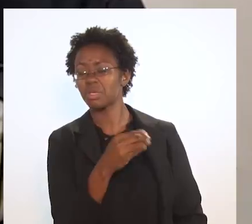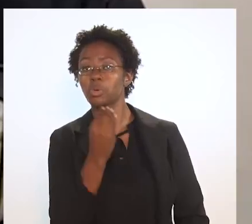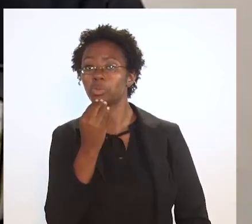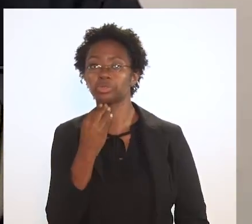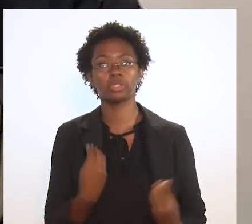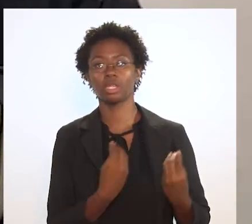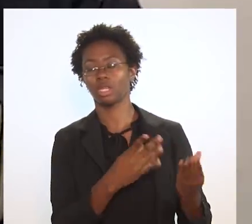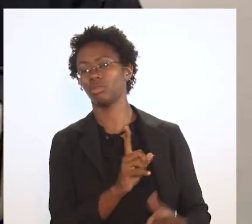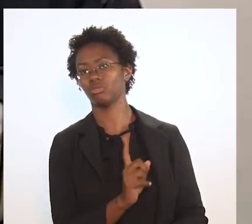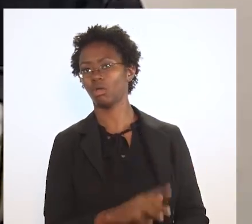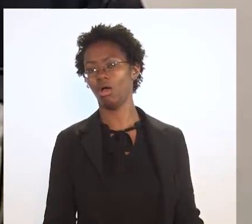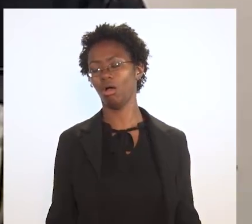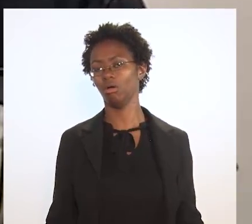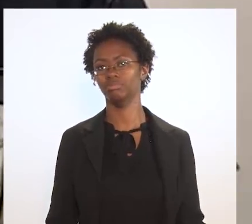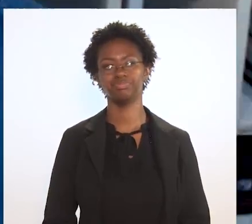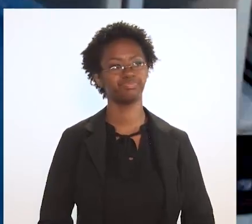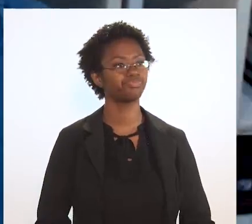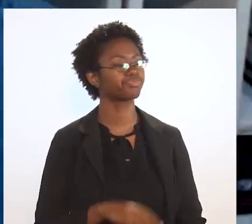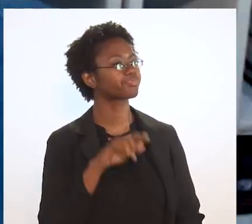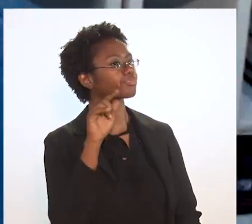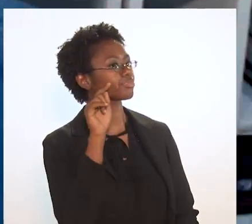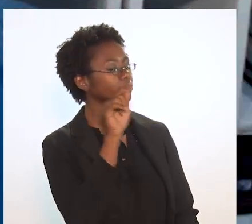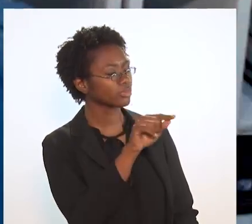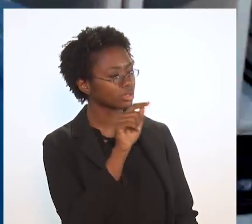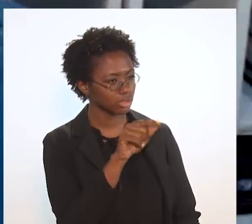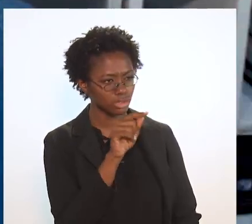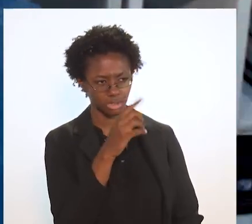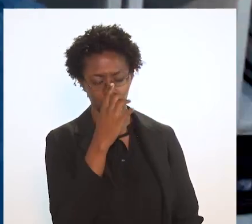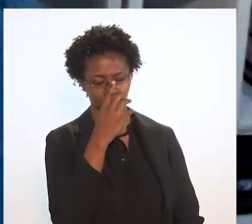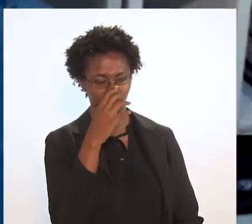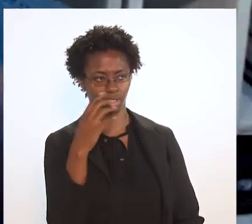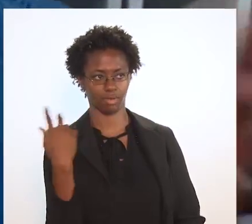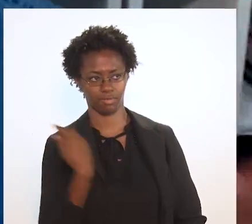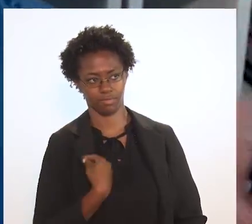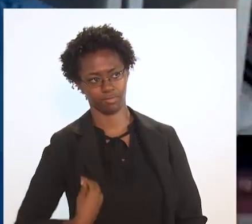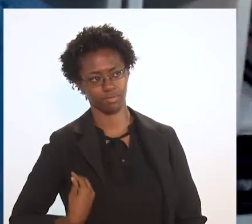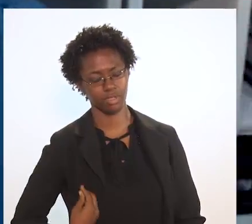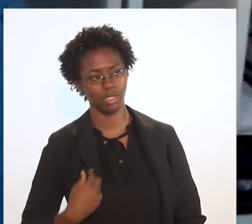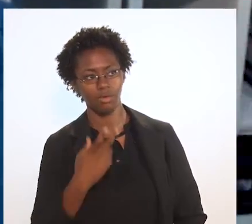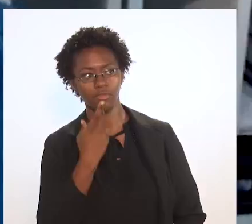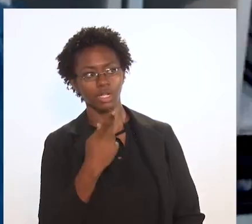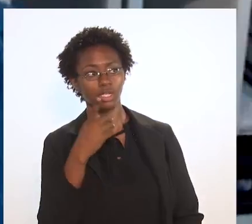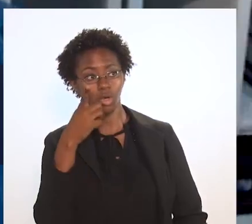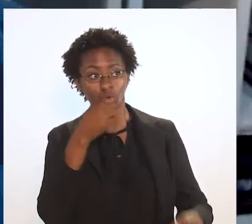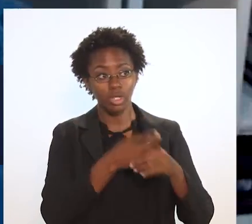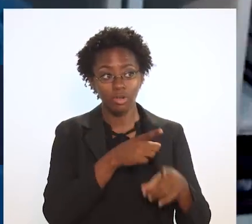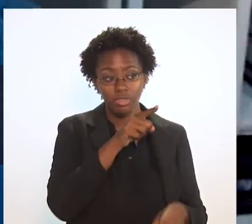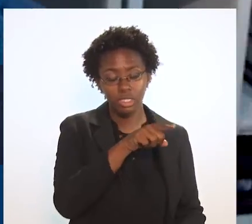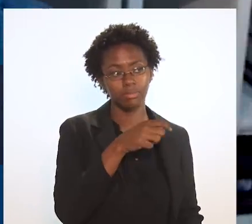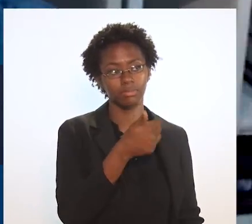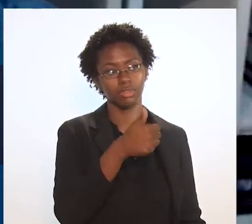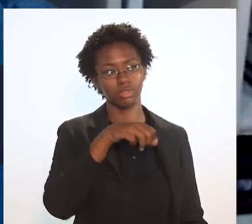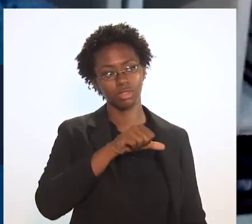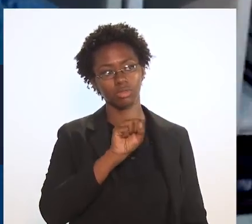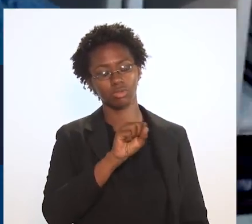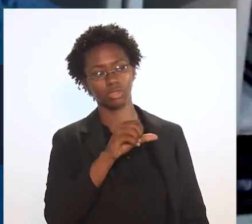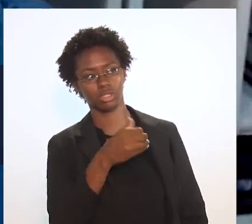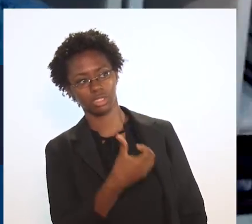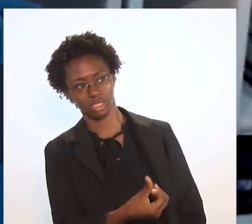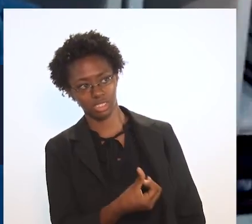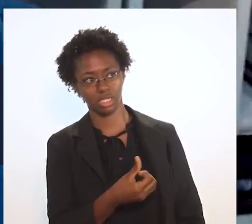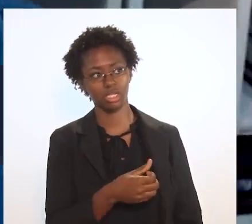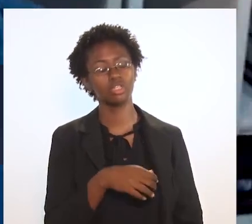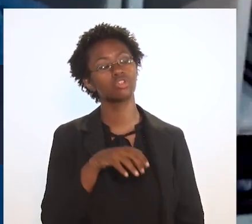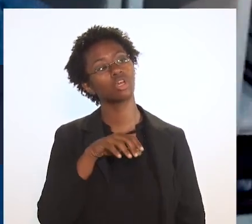dá oportunidade, irmão. Ninguém dá oportunidade. Seu histórico diz que você foi descoberto em 1986